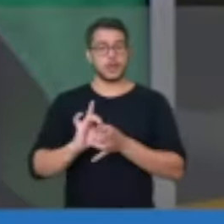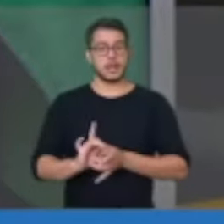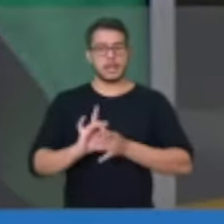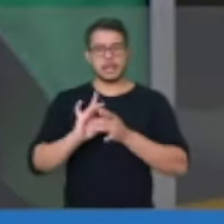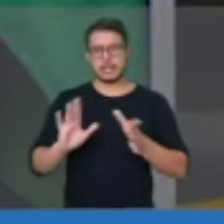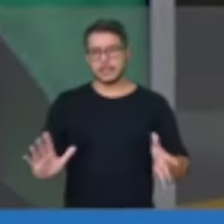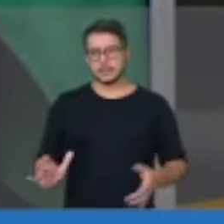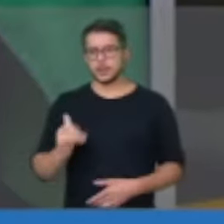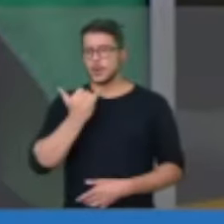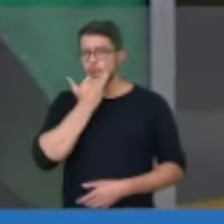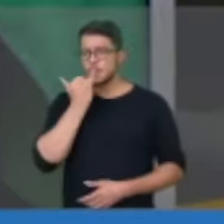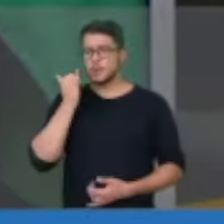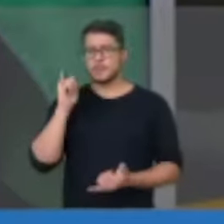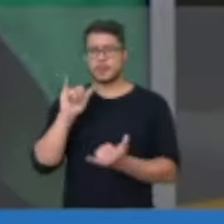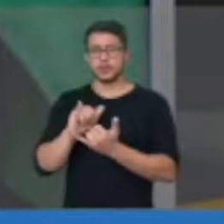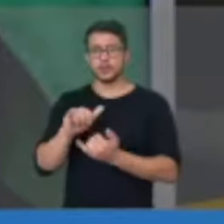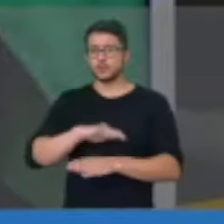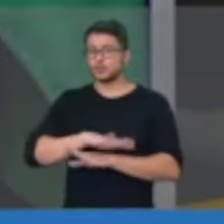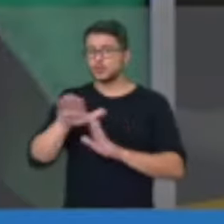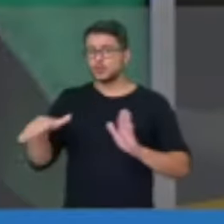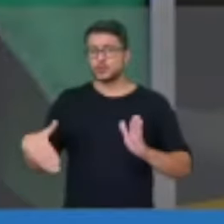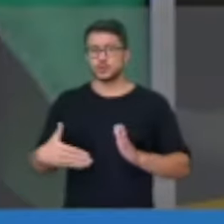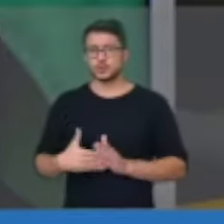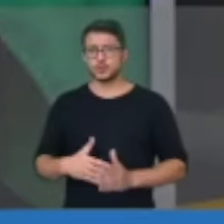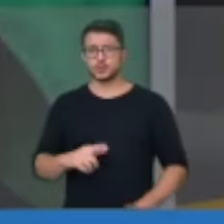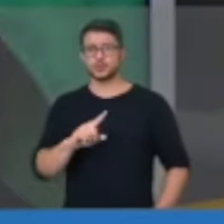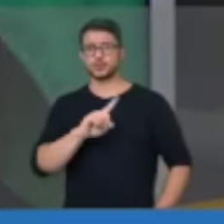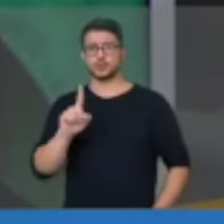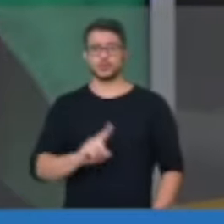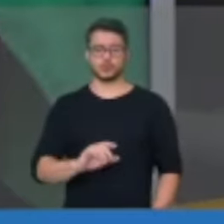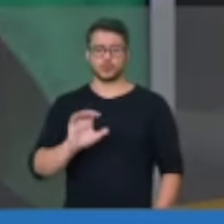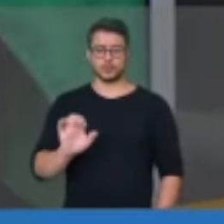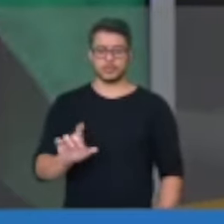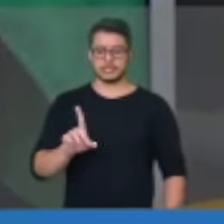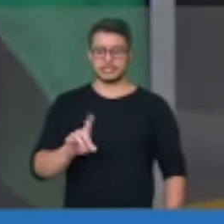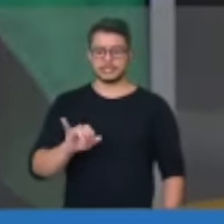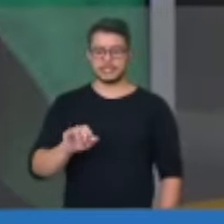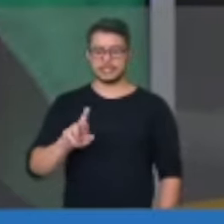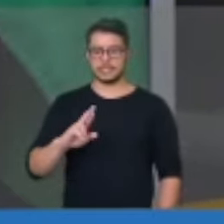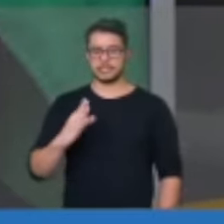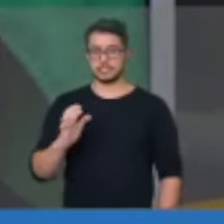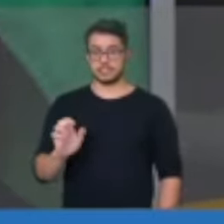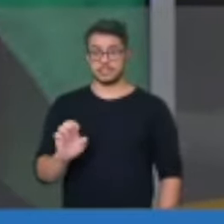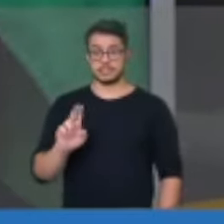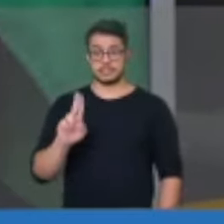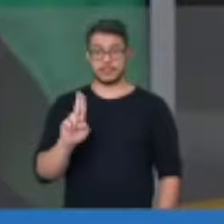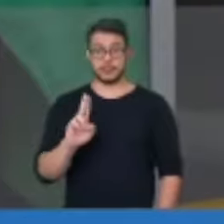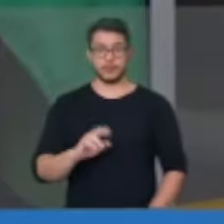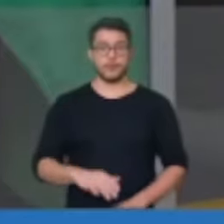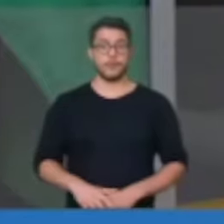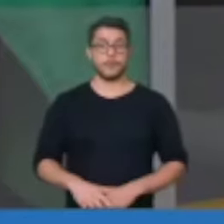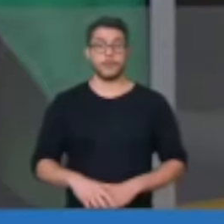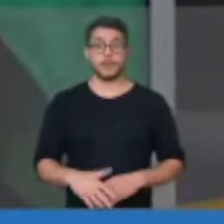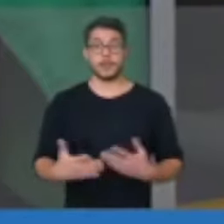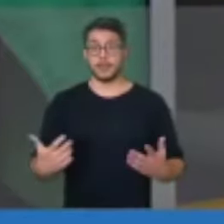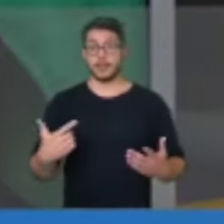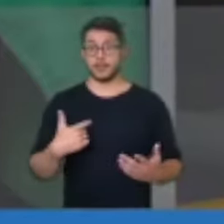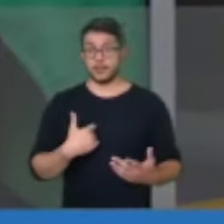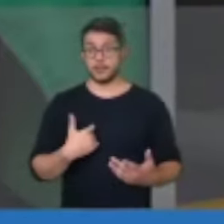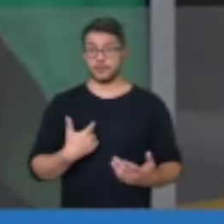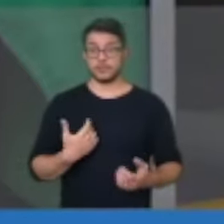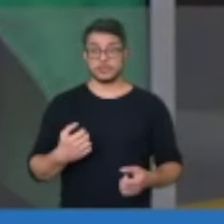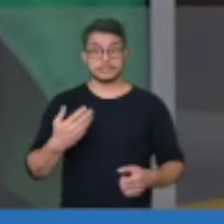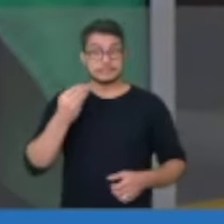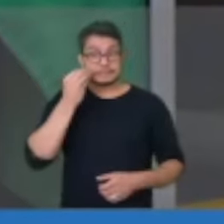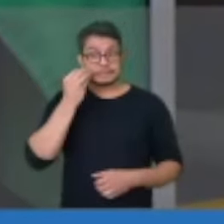as condenações do Jair Dirceu. Eu, Caveira, eu descobri. Sabe qual vai ser a minha defesa? Essa aqui é para vocês escutarem agora. Sabe qual que é a